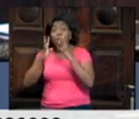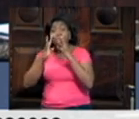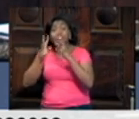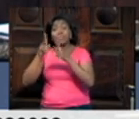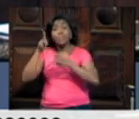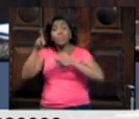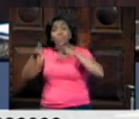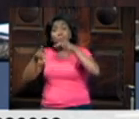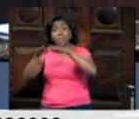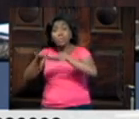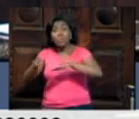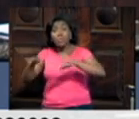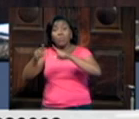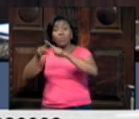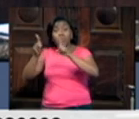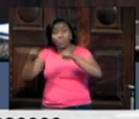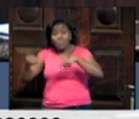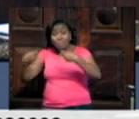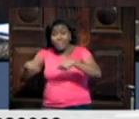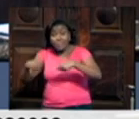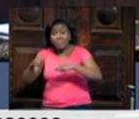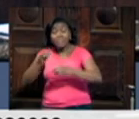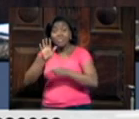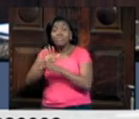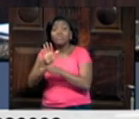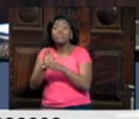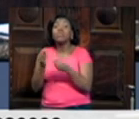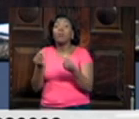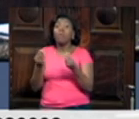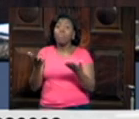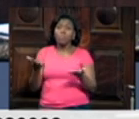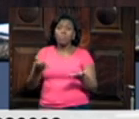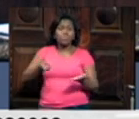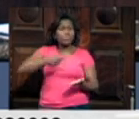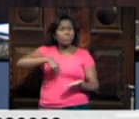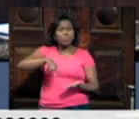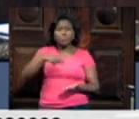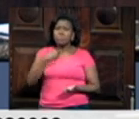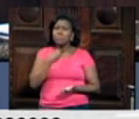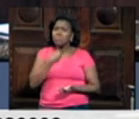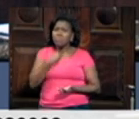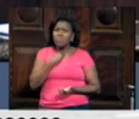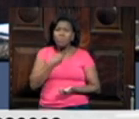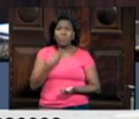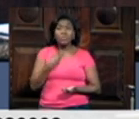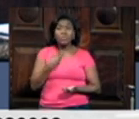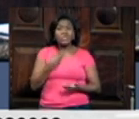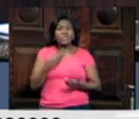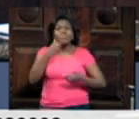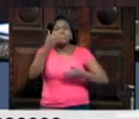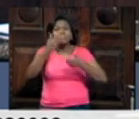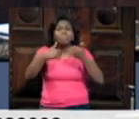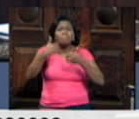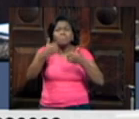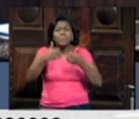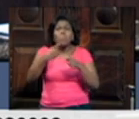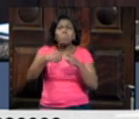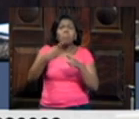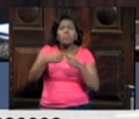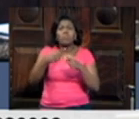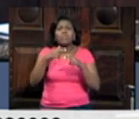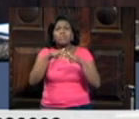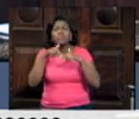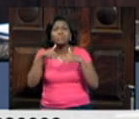básicas dos servidores públicos desse Estado. Nós não podemos, de forma alguma, e não encontramos justificativa que nos